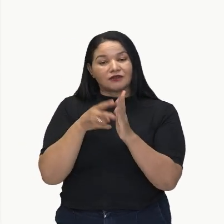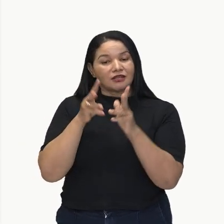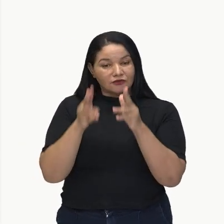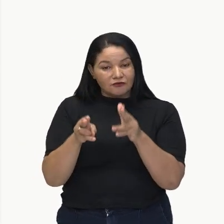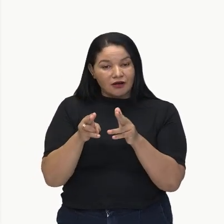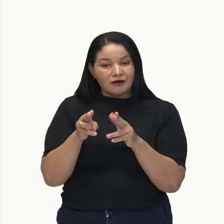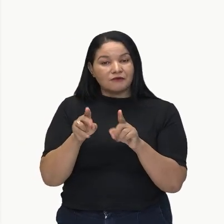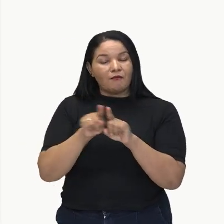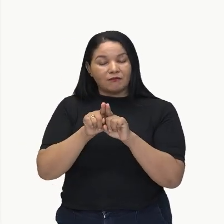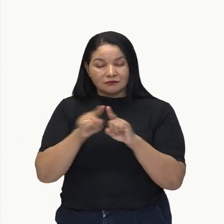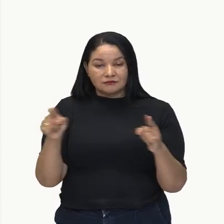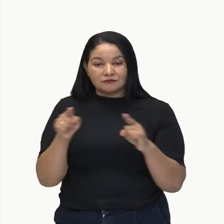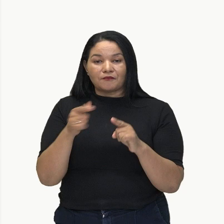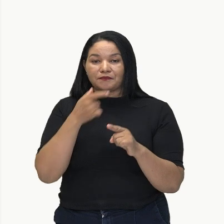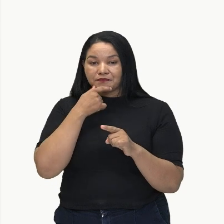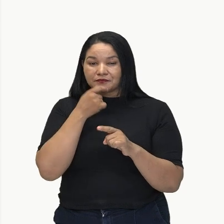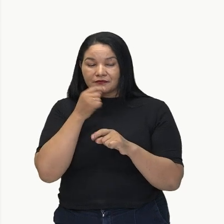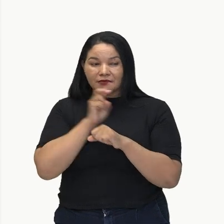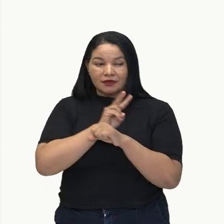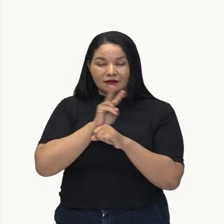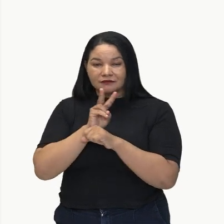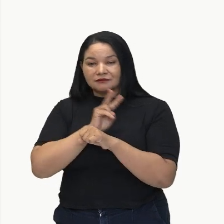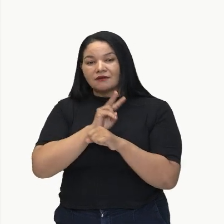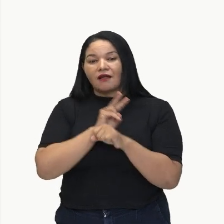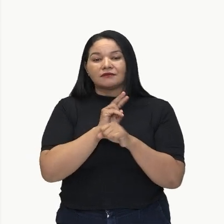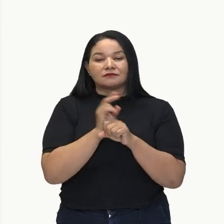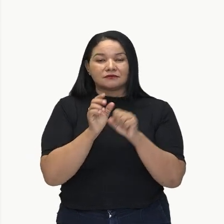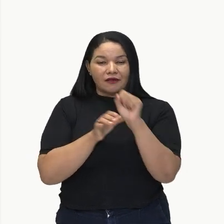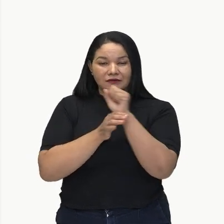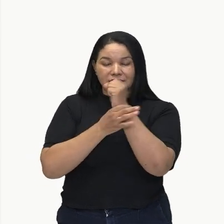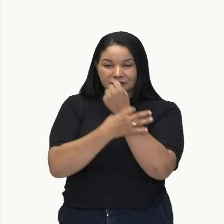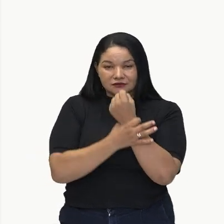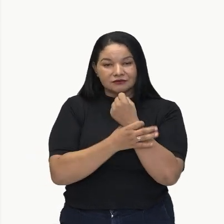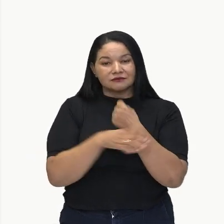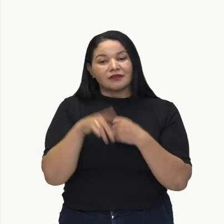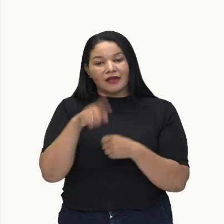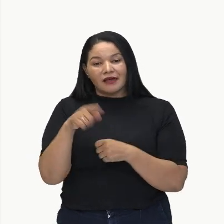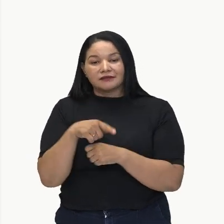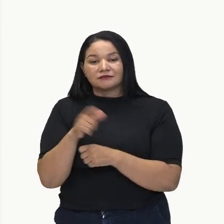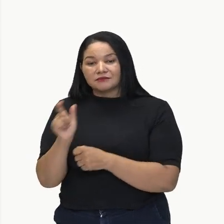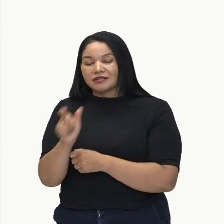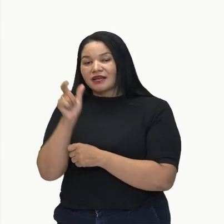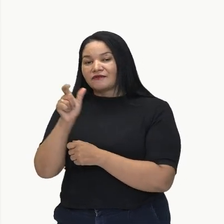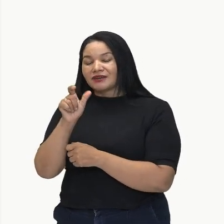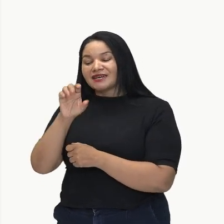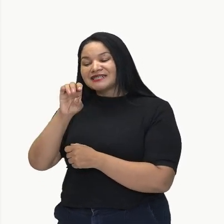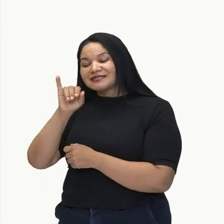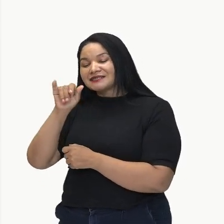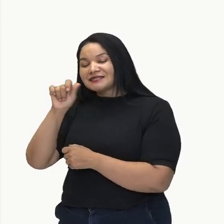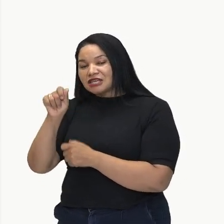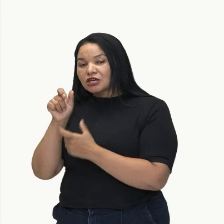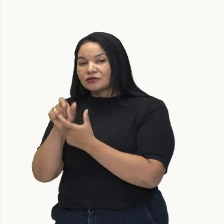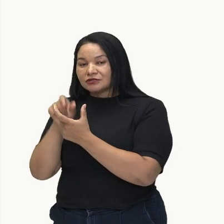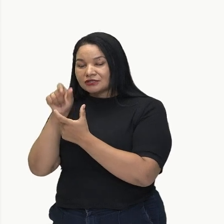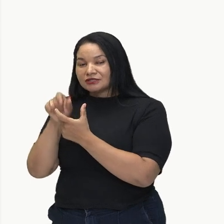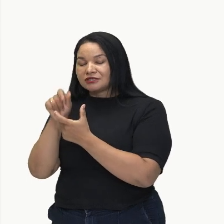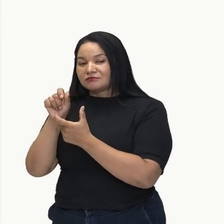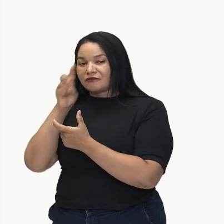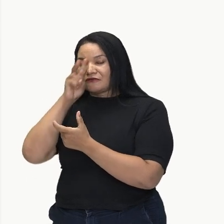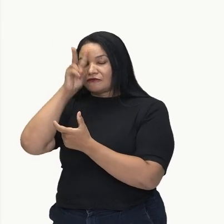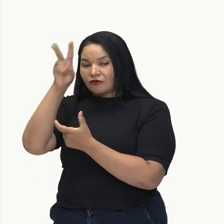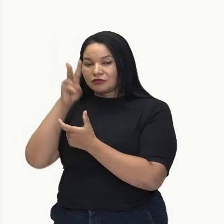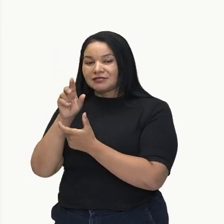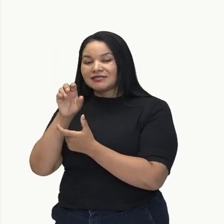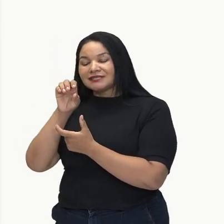servidor que faz a segurança de todo mundo, não vai ser polícia, vai ser policia, policia.